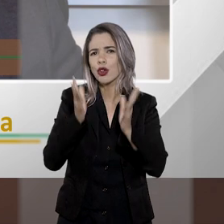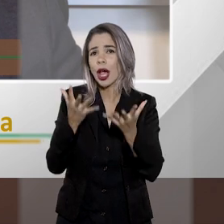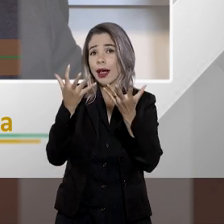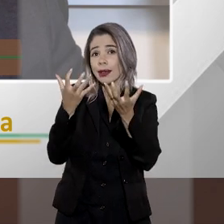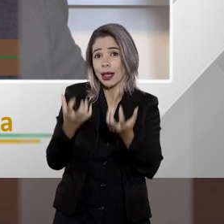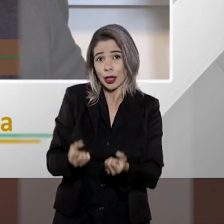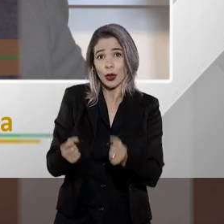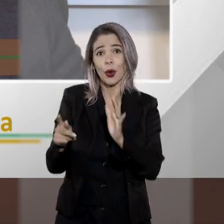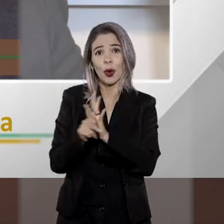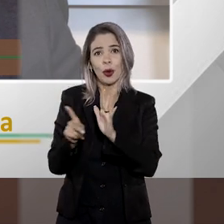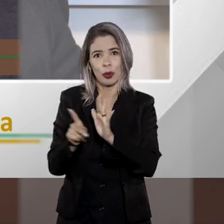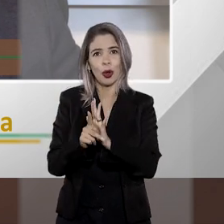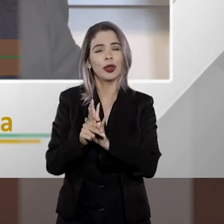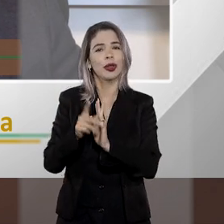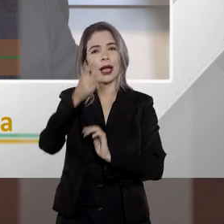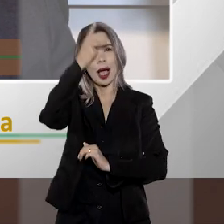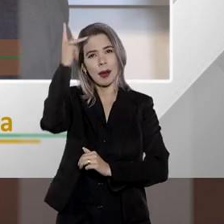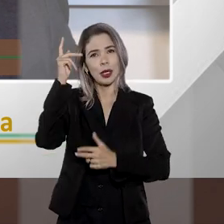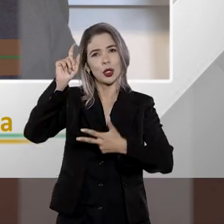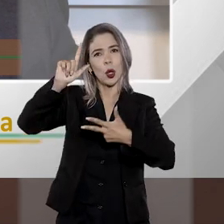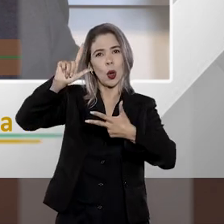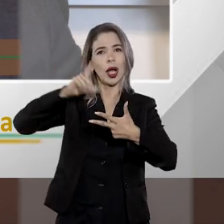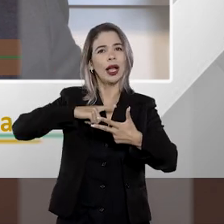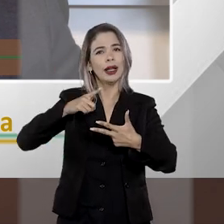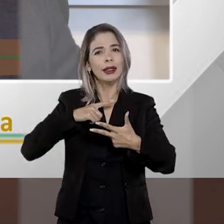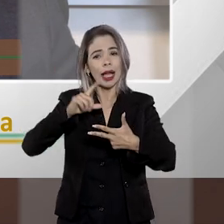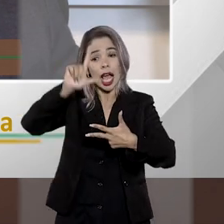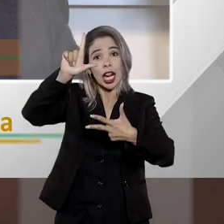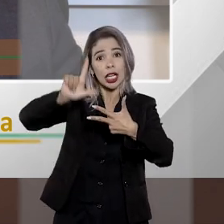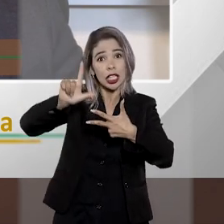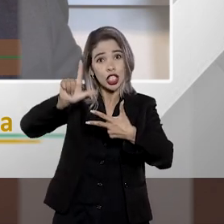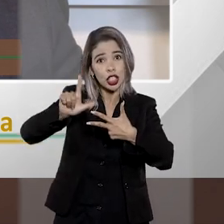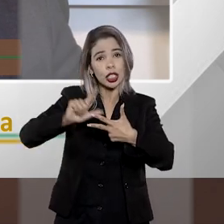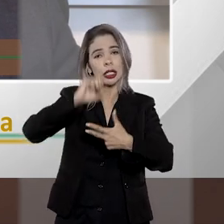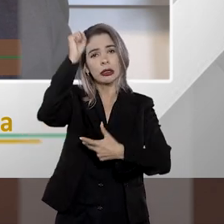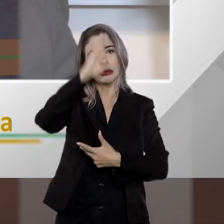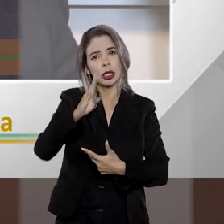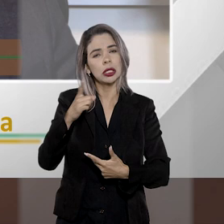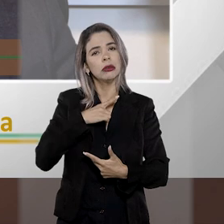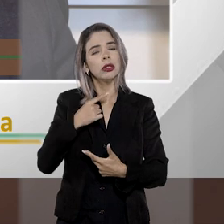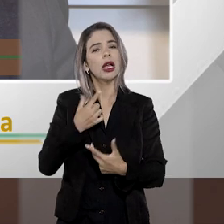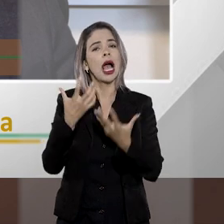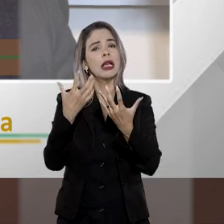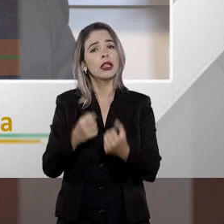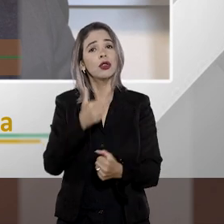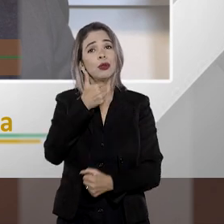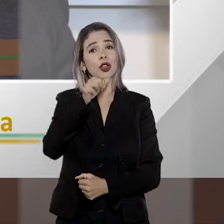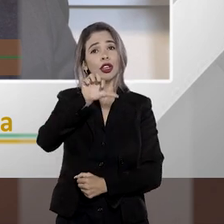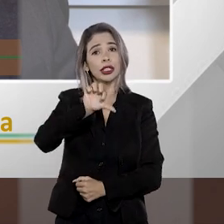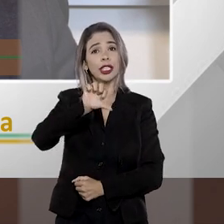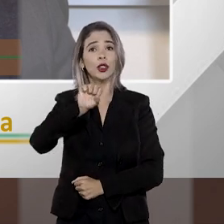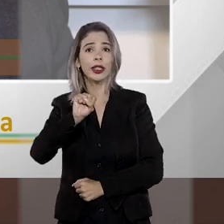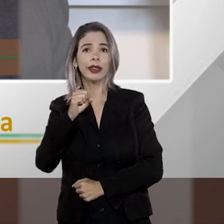foi adotado pelo legislador brasileiro em 1984, ele visa a reintegração